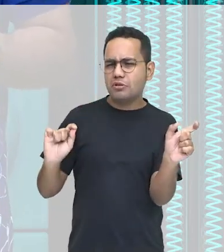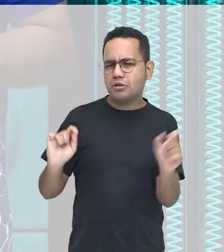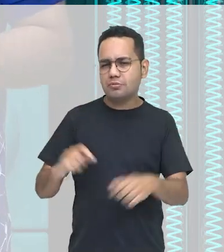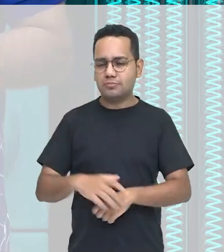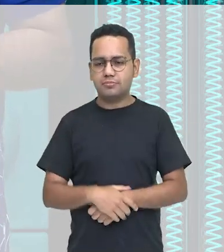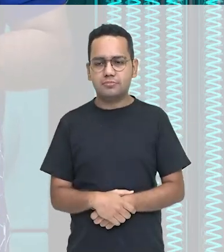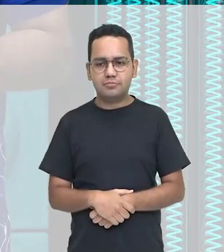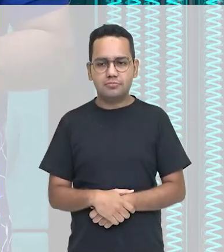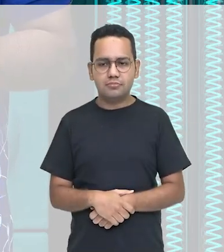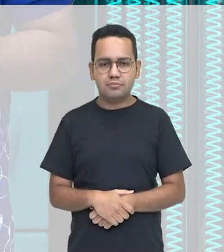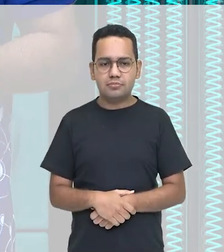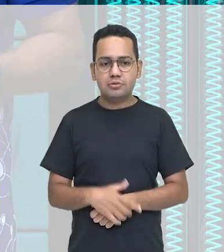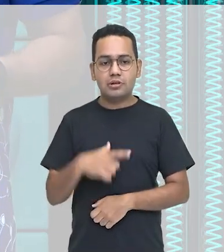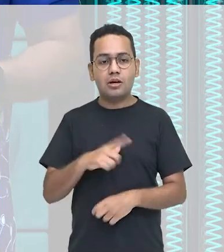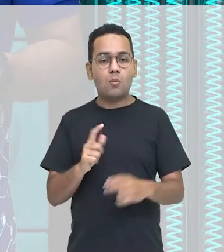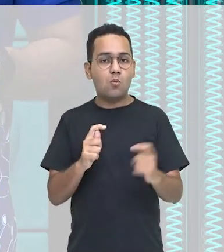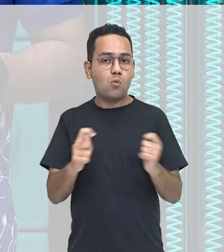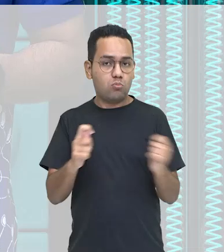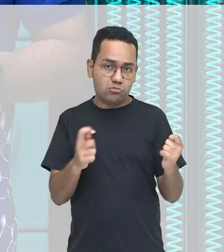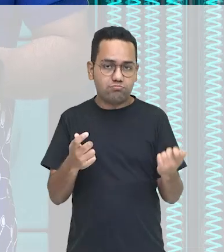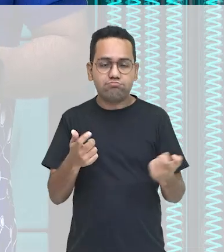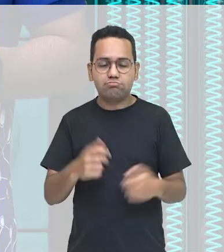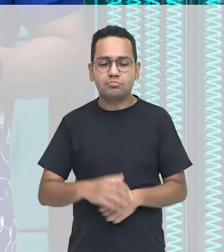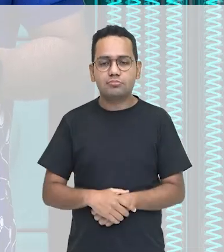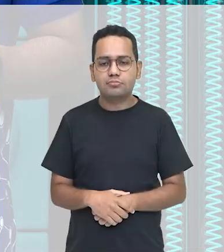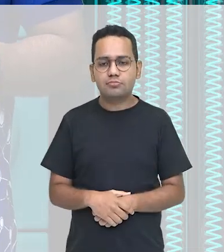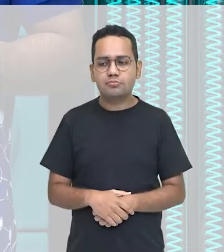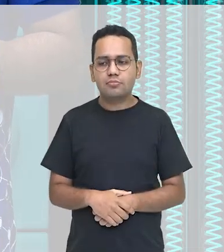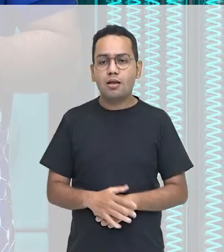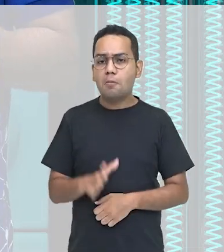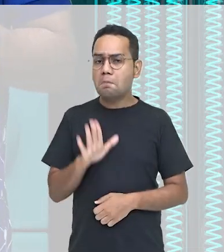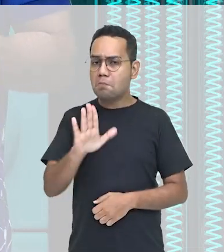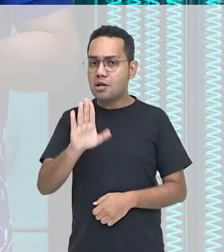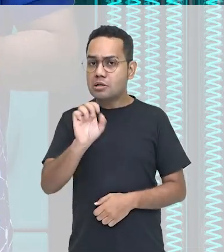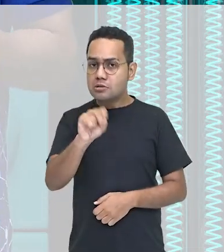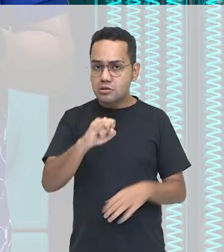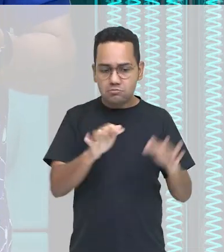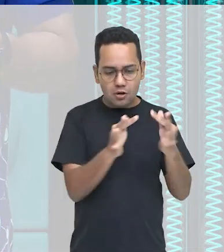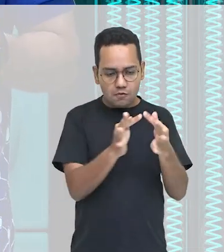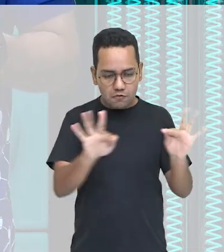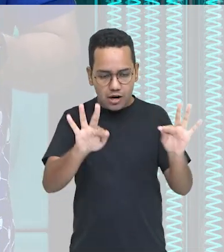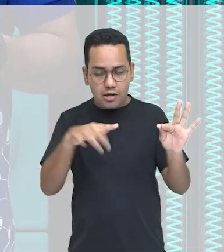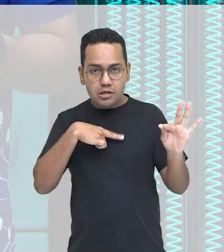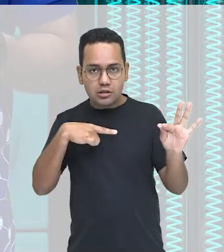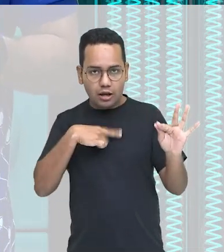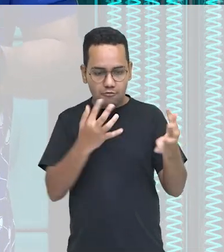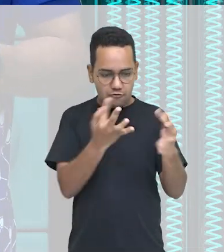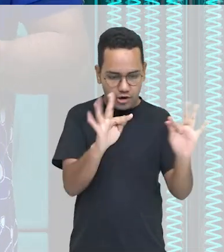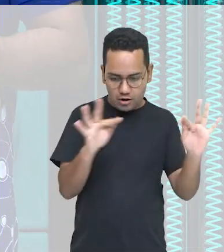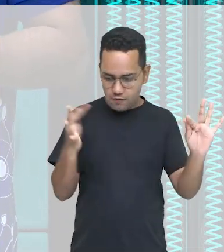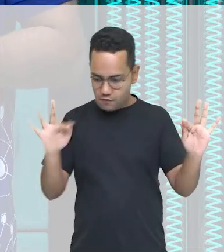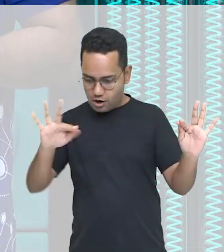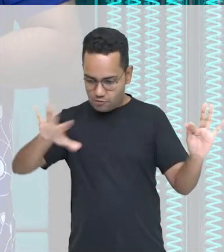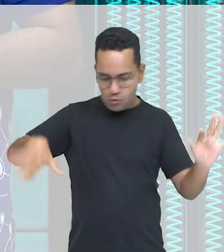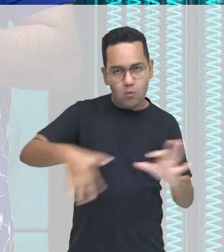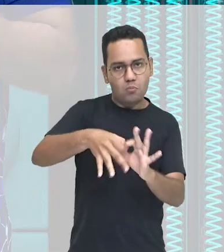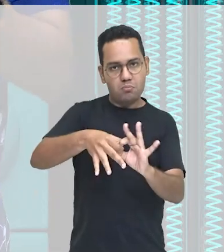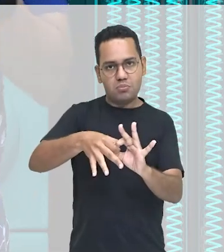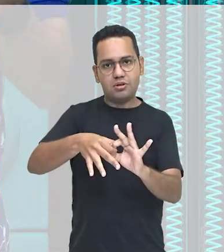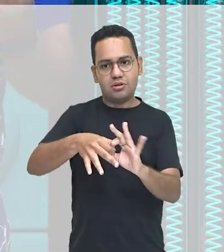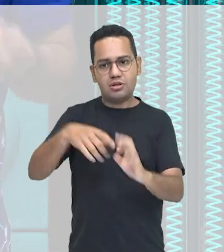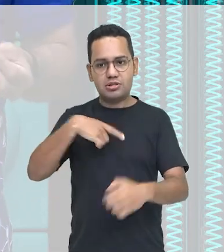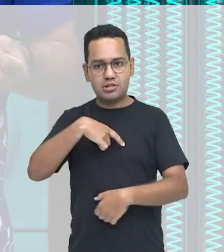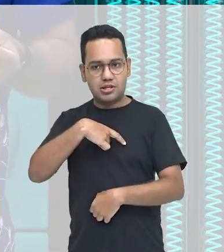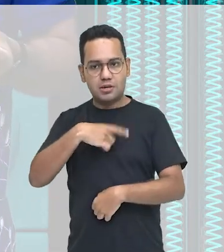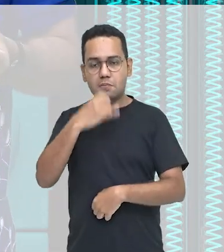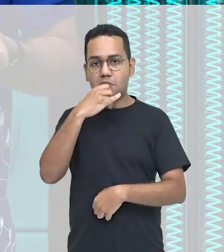está sempre condicionado? Quando a gente trata de orações, significa que há uma inter-relação entre elas, né? Há uma condição para